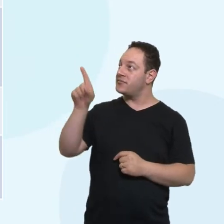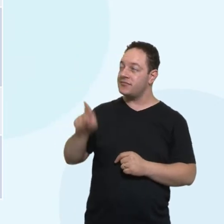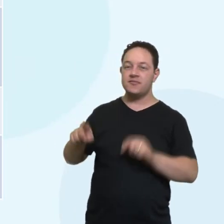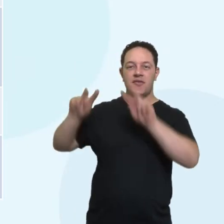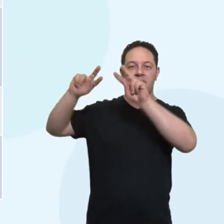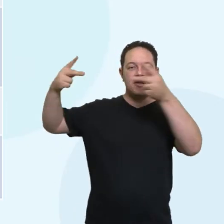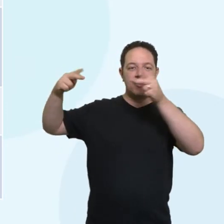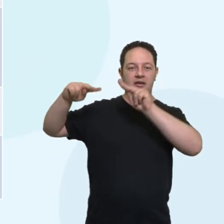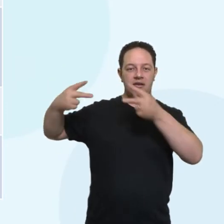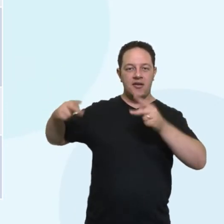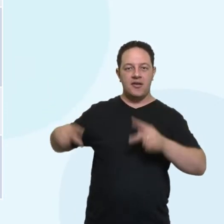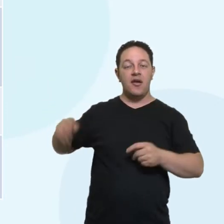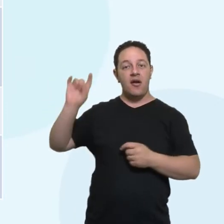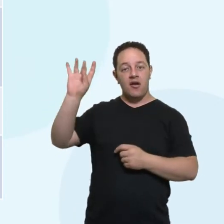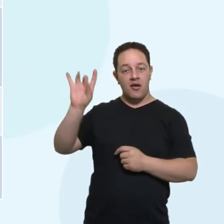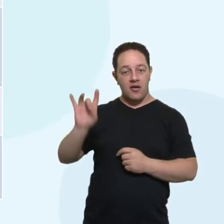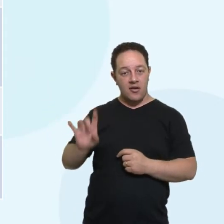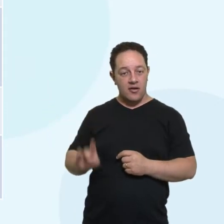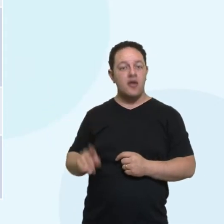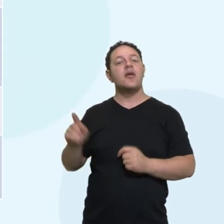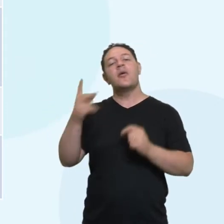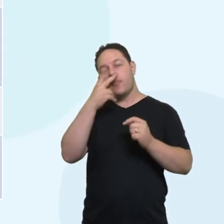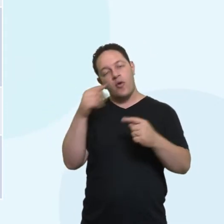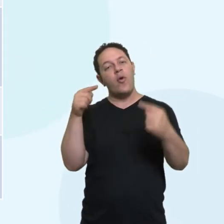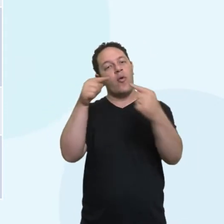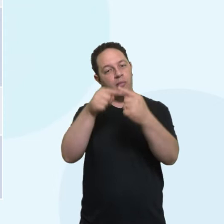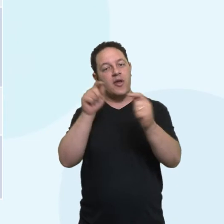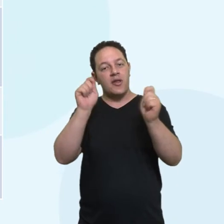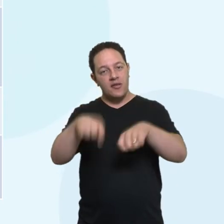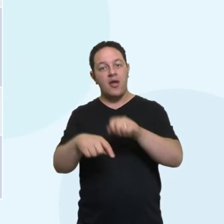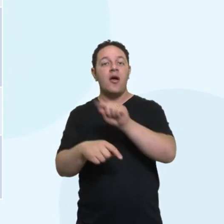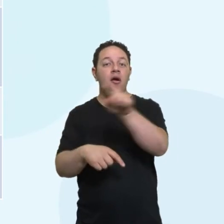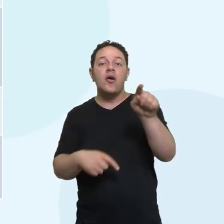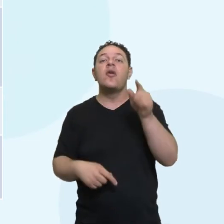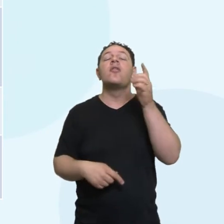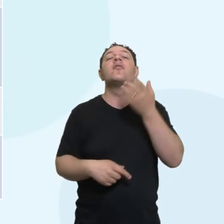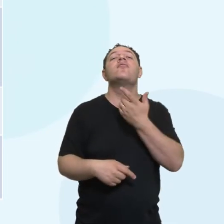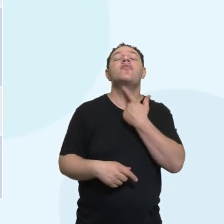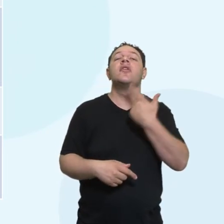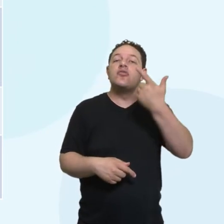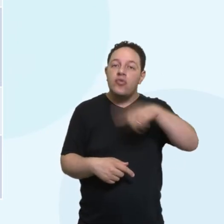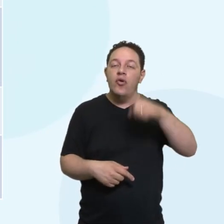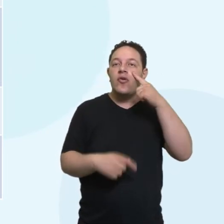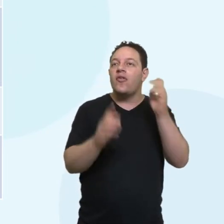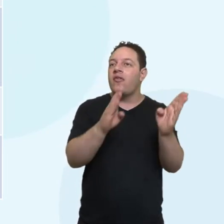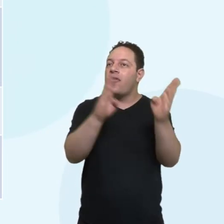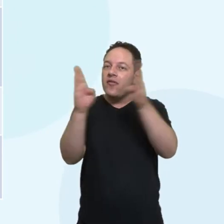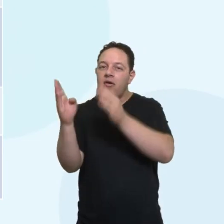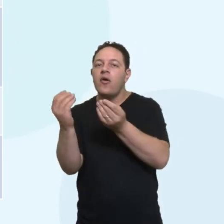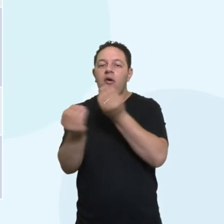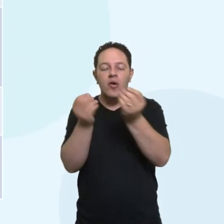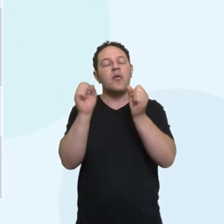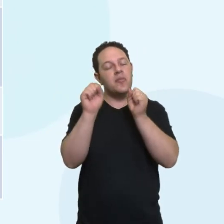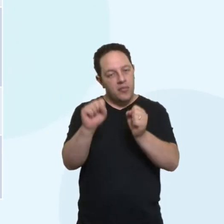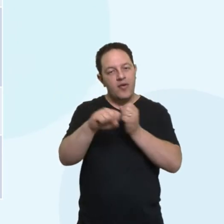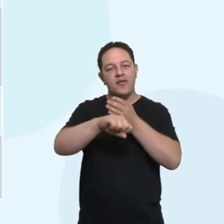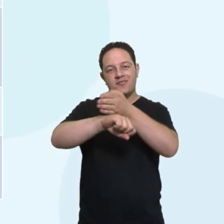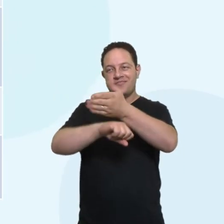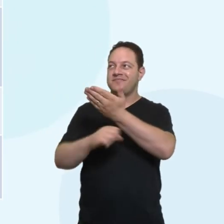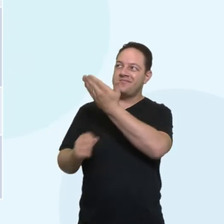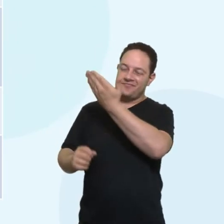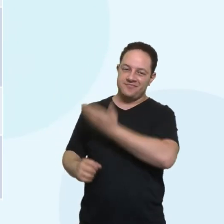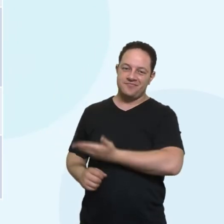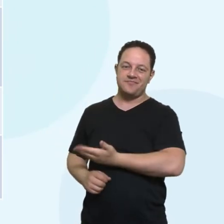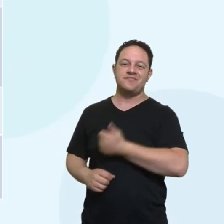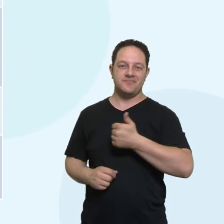link já está incluído para que aqueles que quiserem rever o conteúdo poderá ser feito